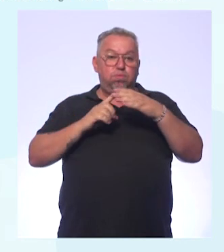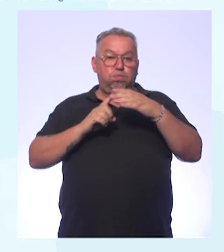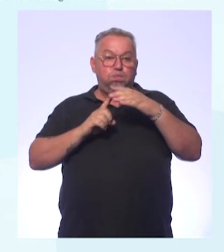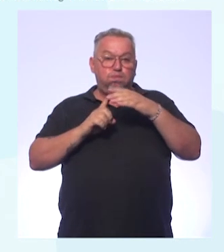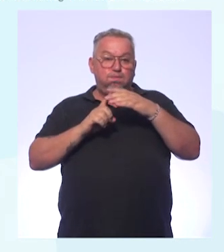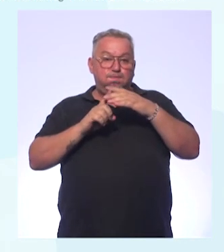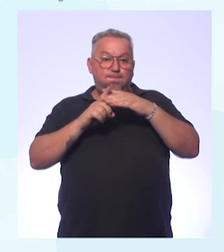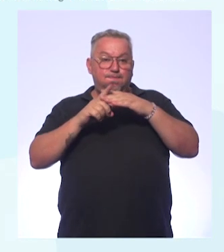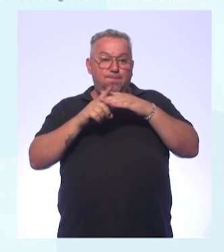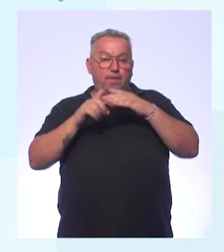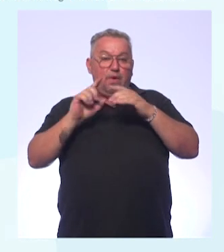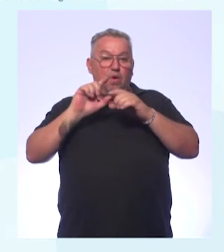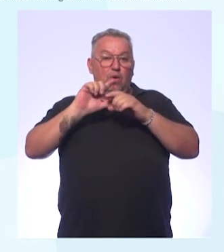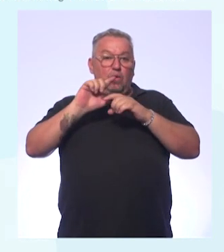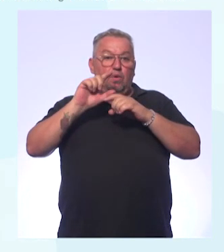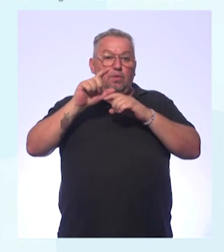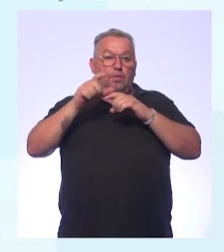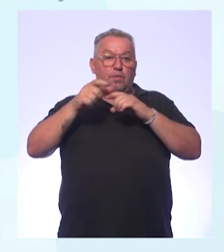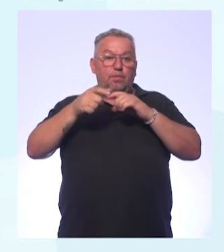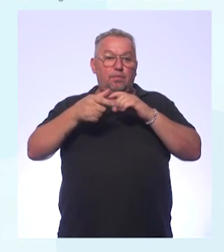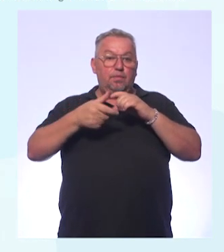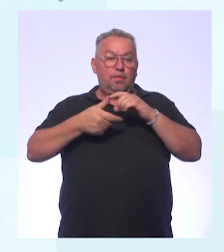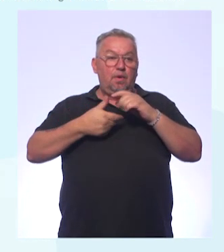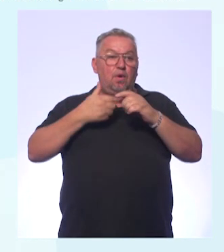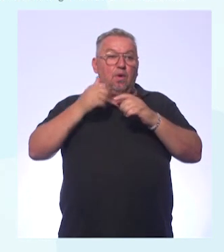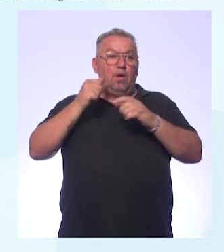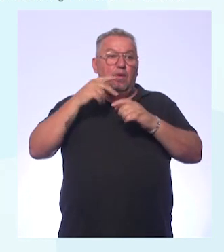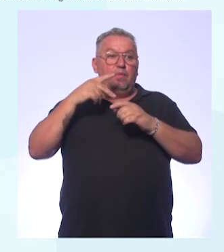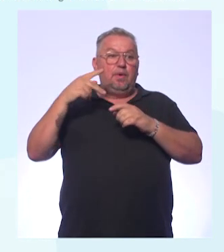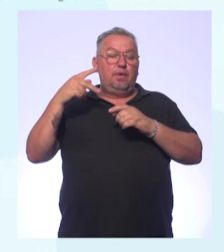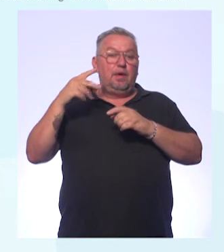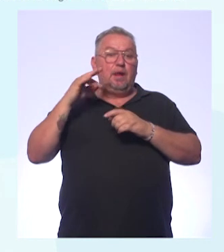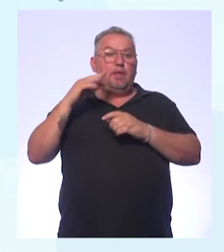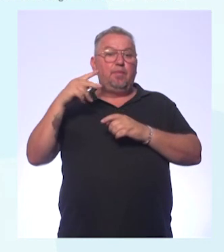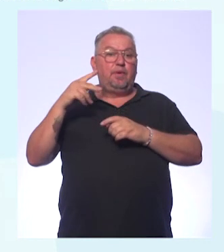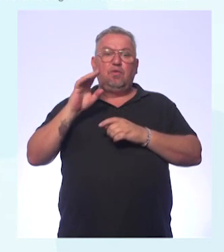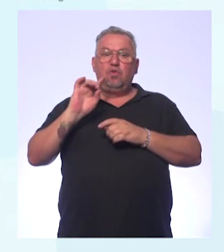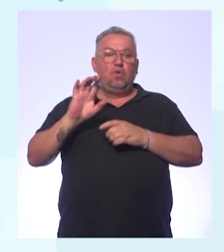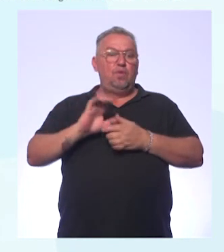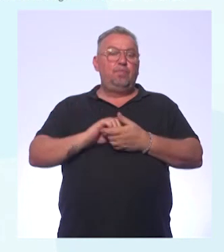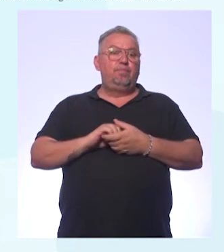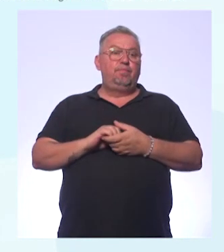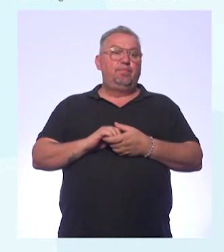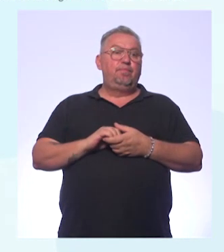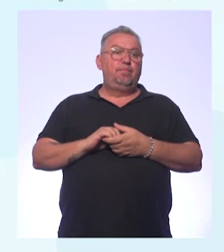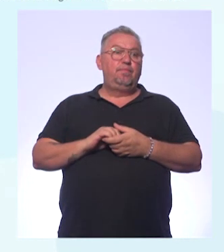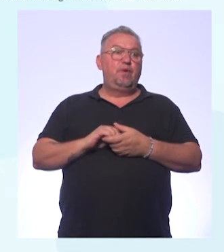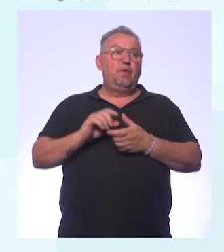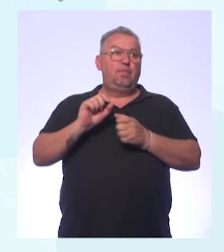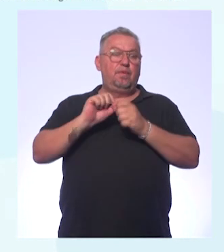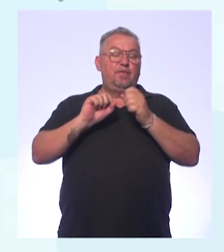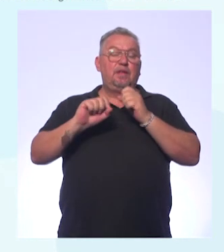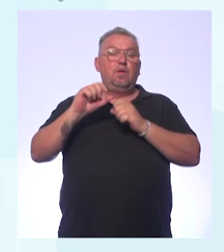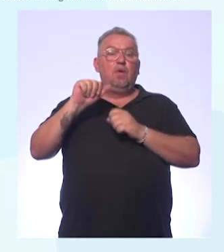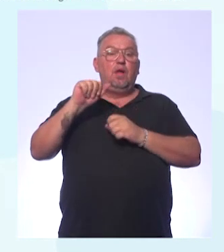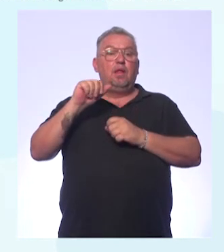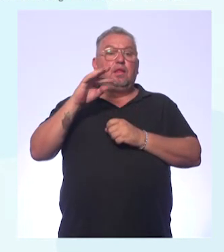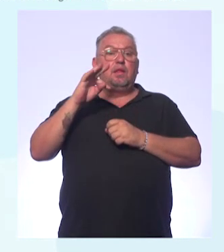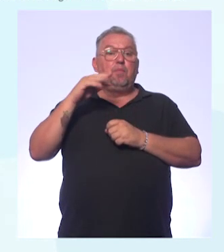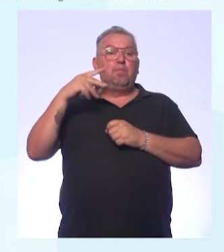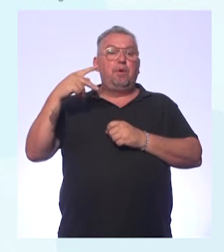passa, ela gira e forma um ATP. É só para isso que esse cara está aí, tá? Para formar o ATP.